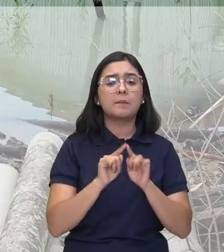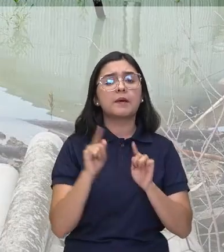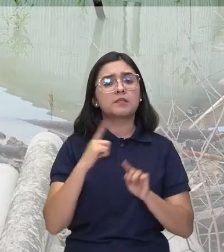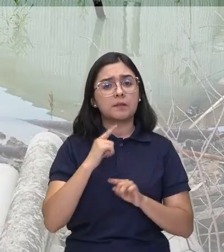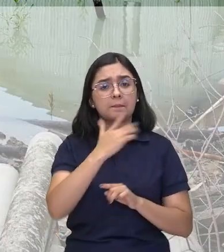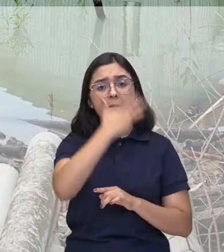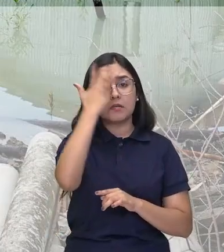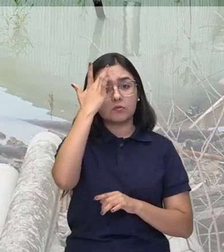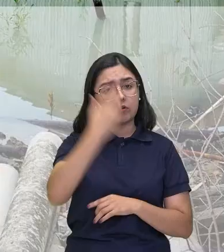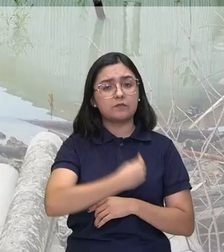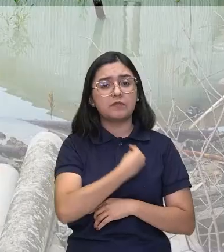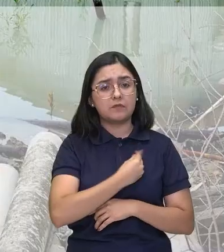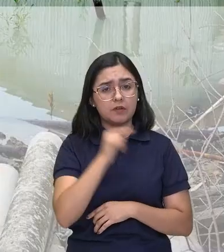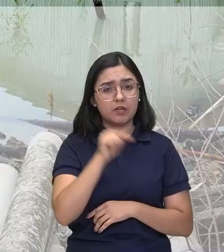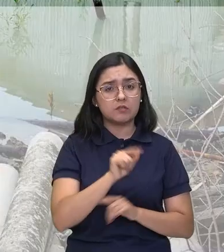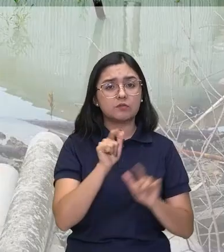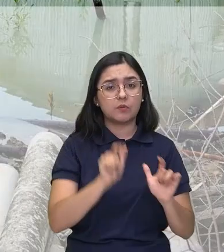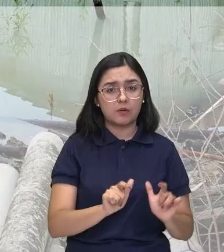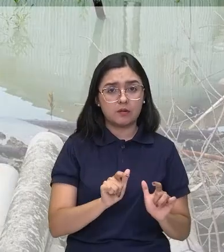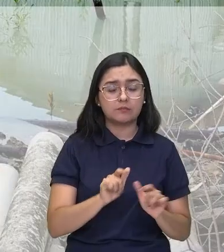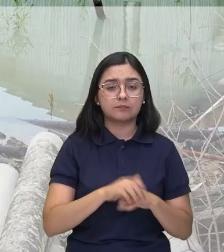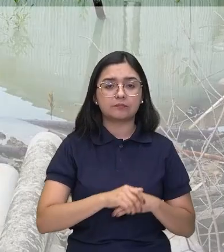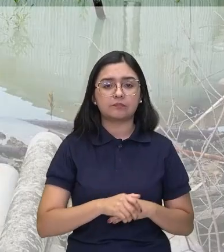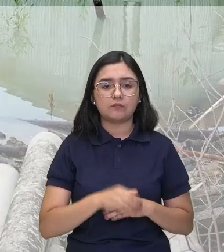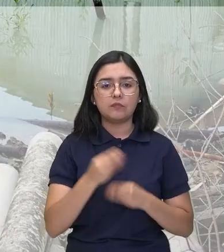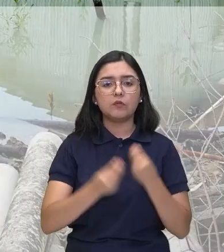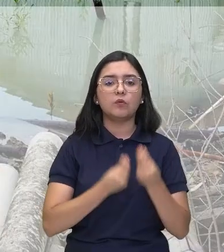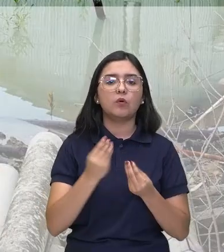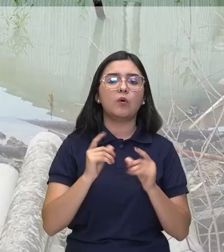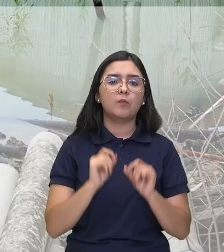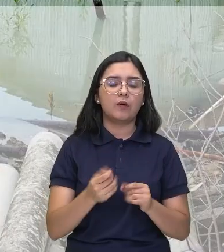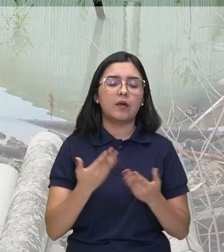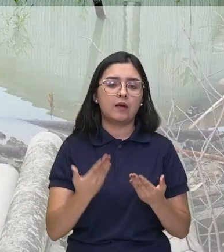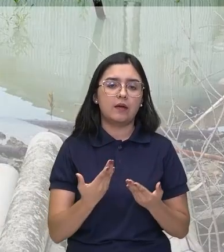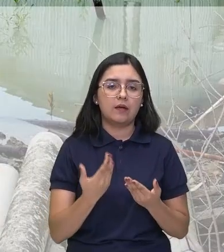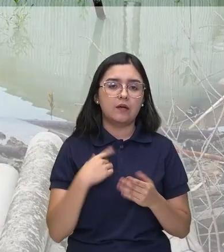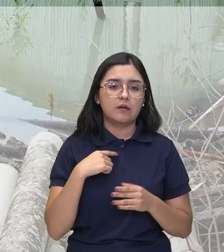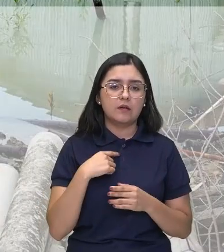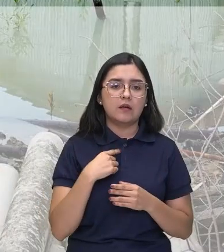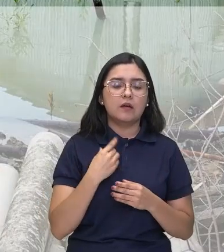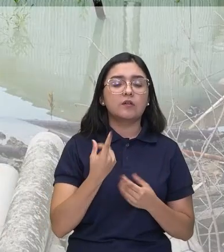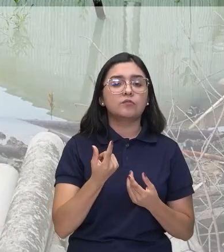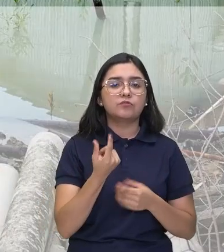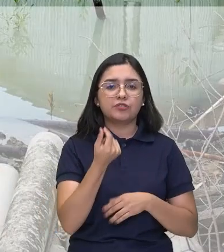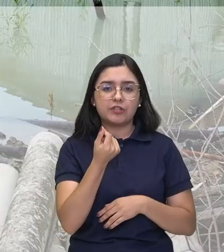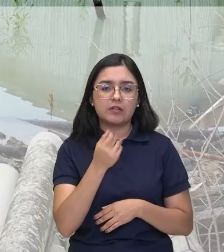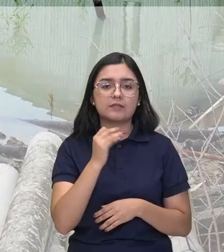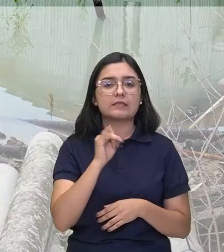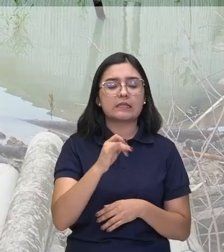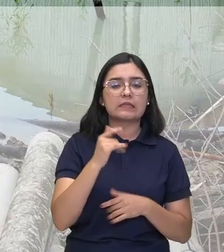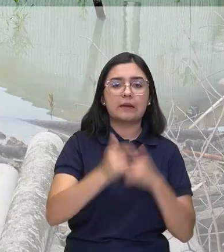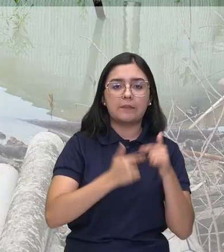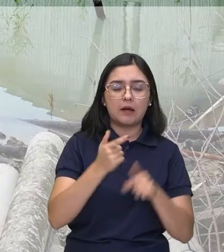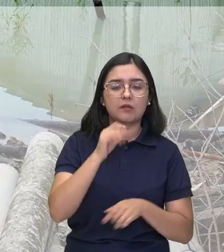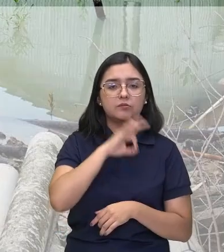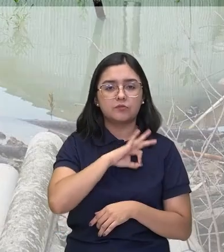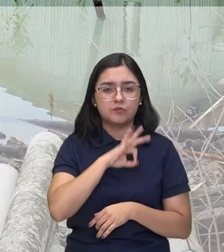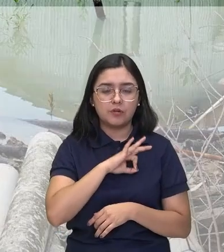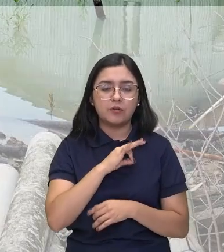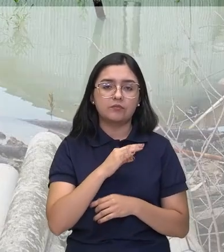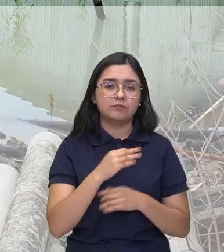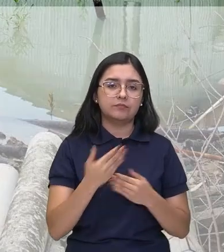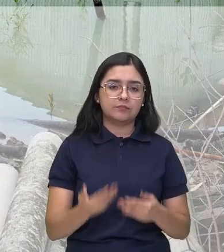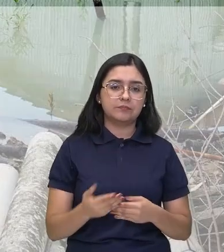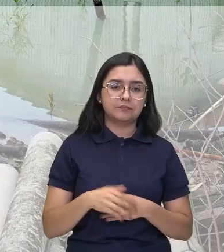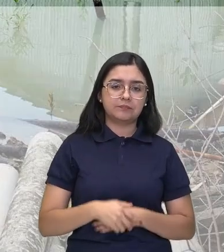né? Pessoas que moram aqui. Qual é a condição econômica dela? Qual é o trabalho que elas têm? Onde elas estão no mundo